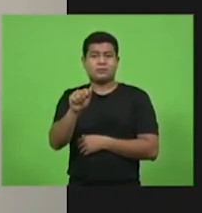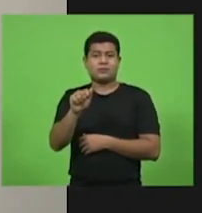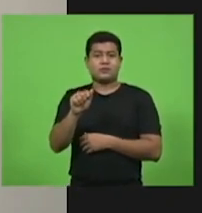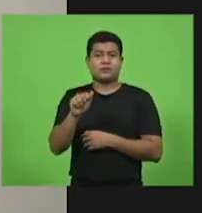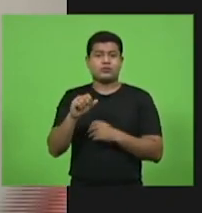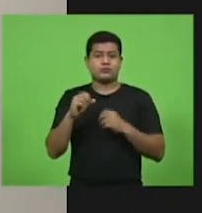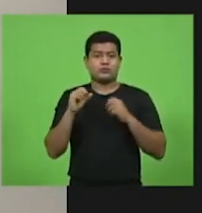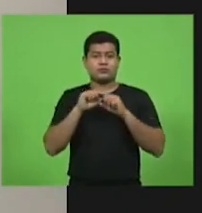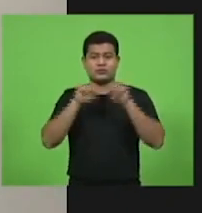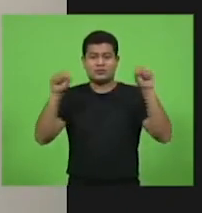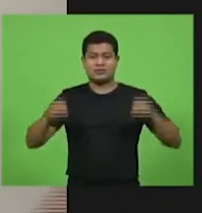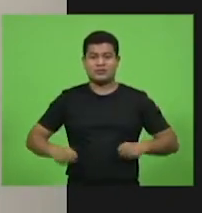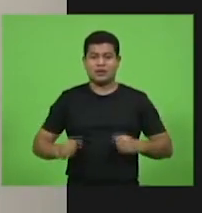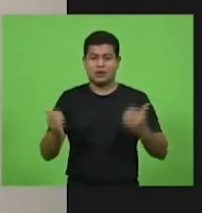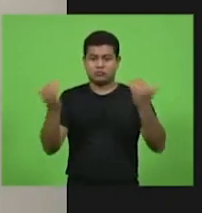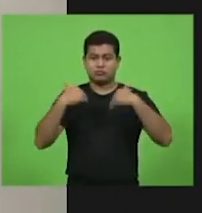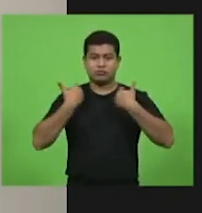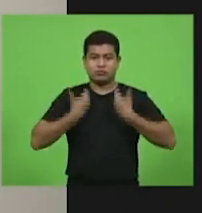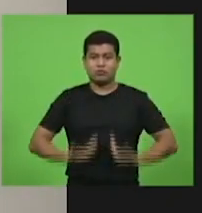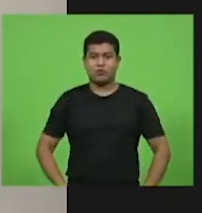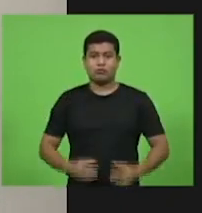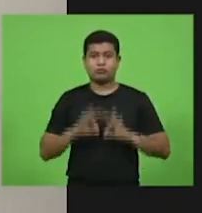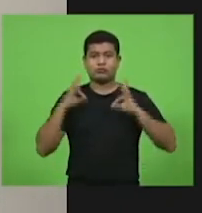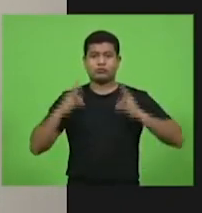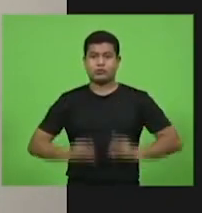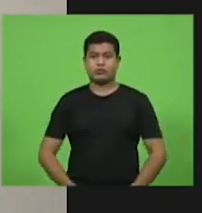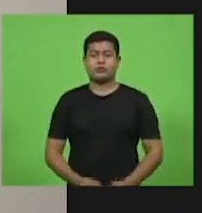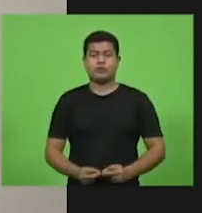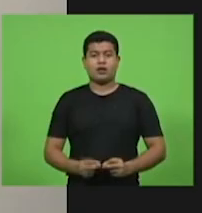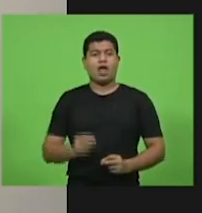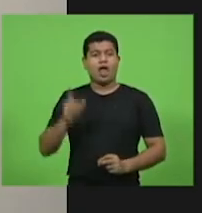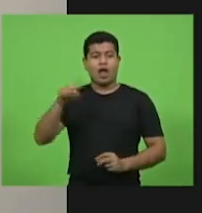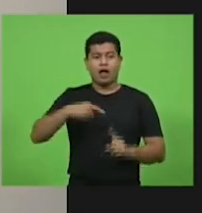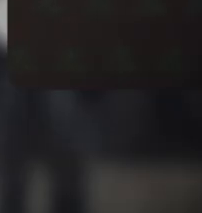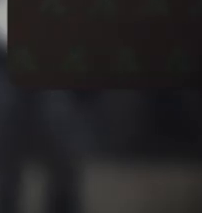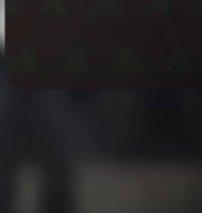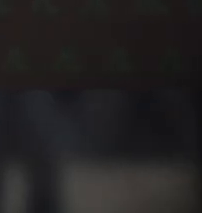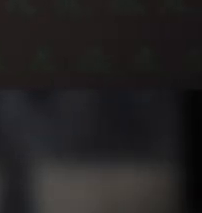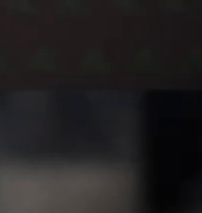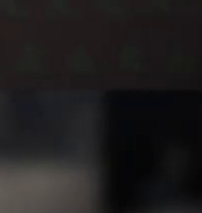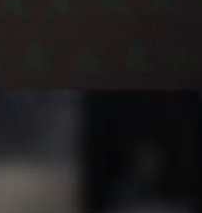Isso são dados do Ministério da Saúde.